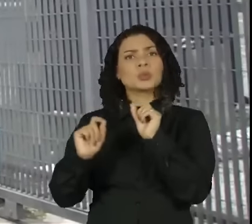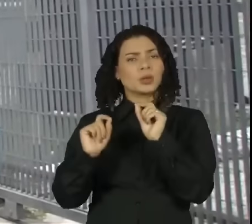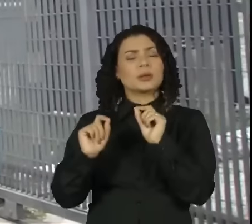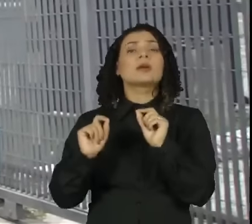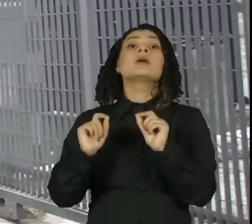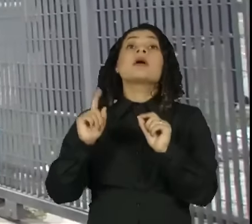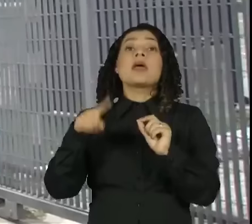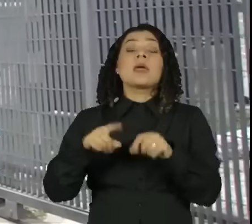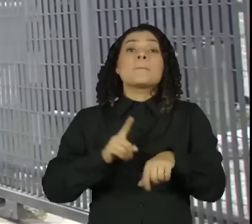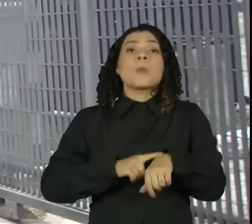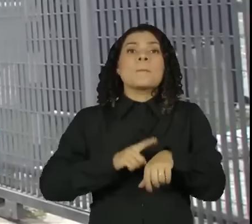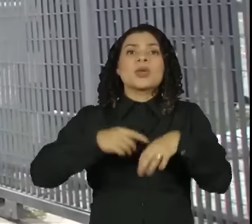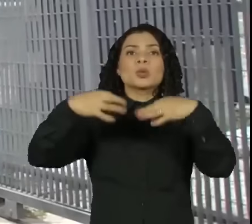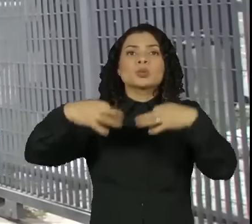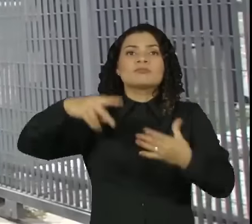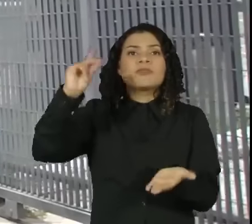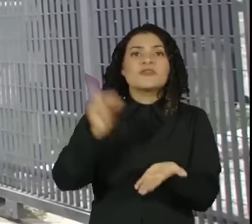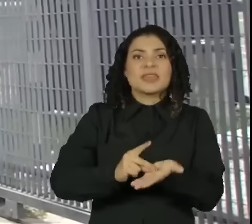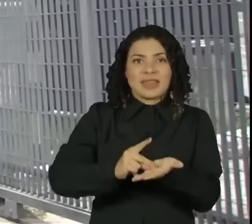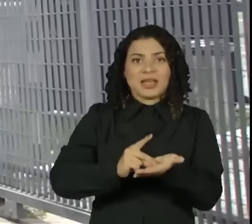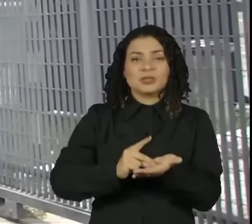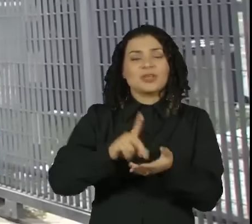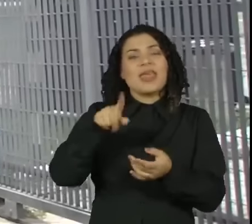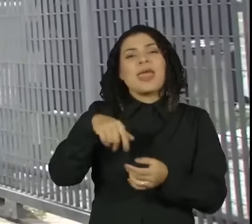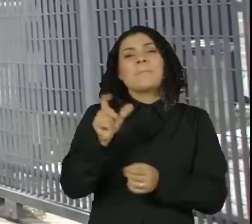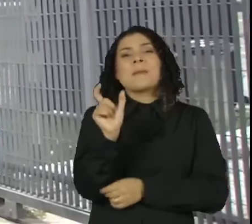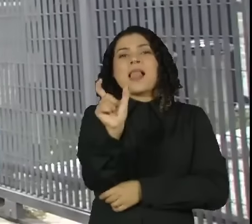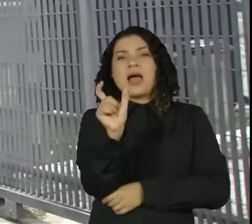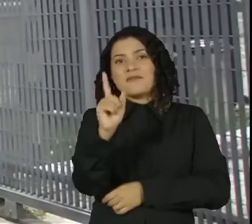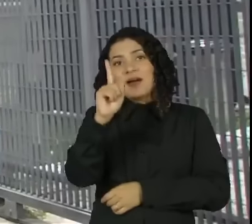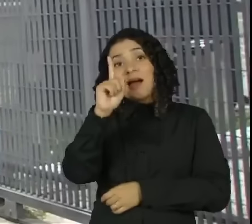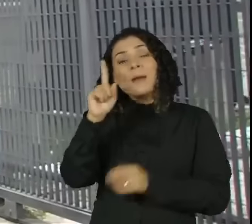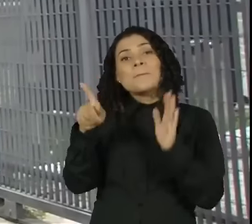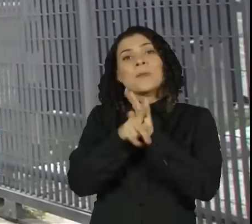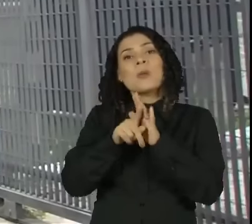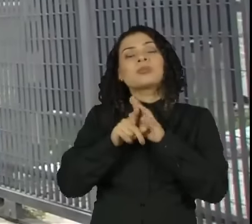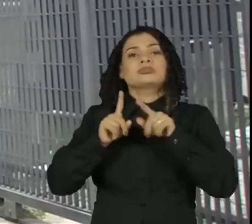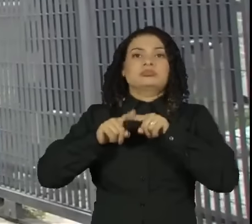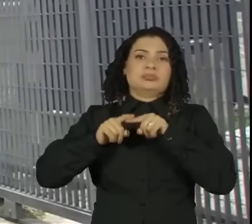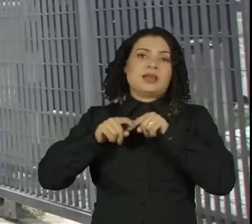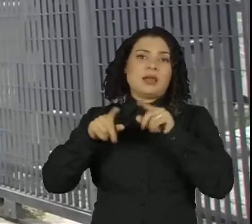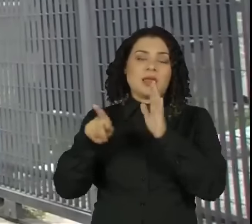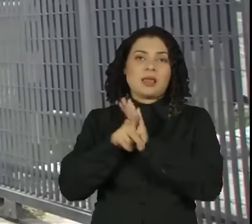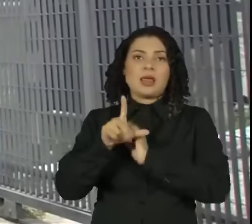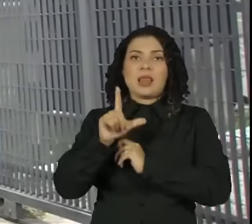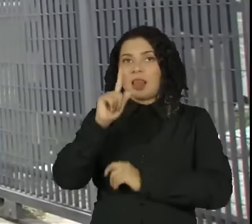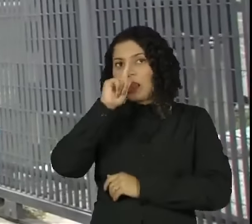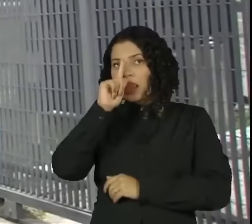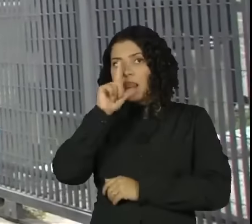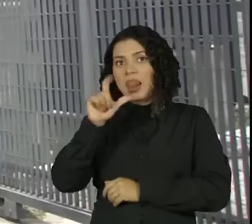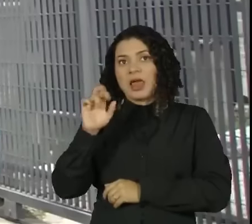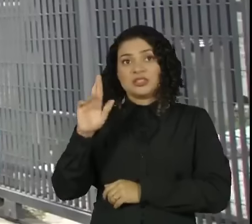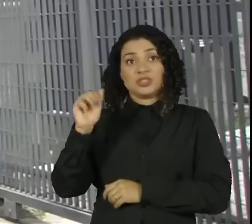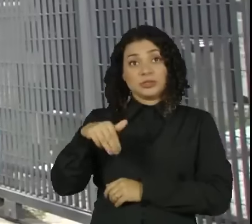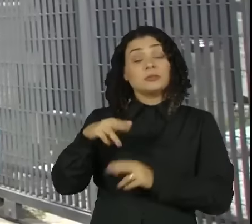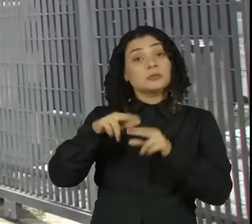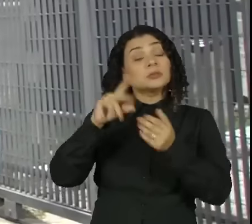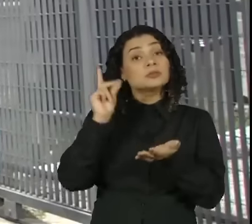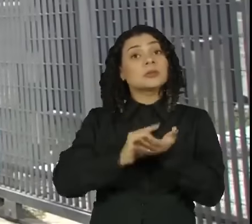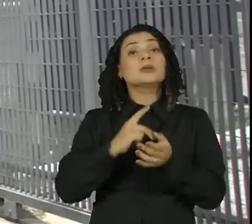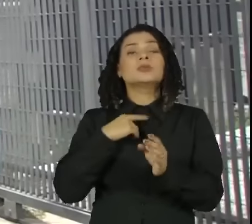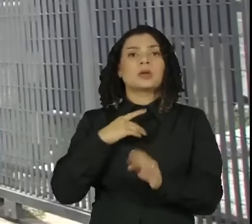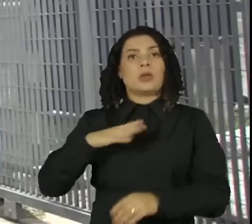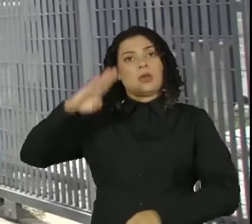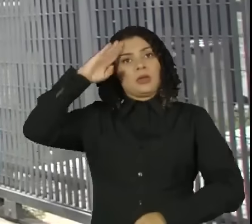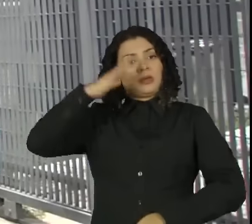significa Hora da Verdade em latim, cumpre mandados expedidos pelo Supremo Tribunal Federal com a ajuda do Exército